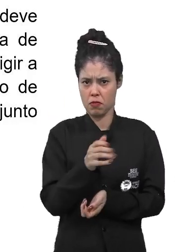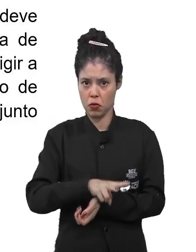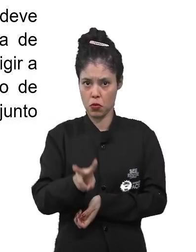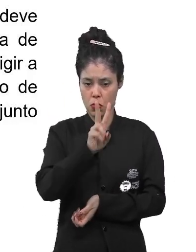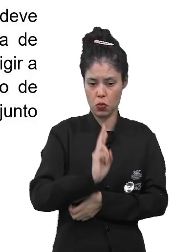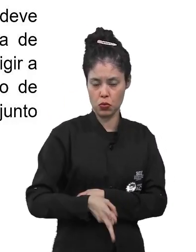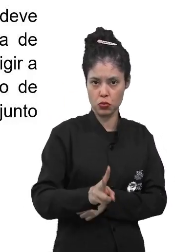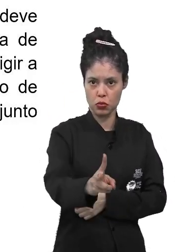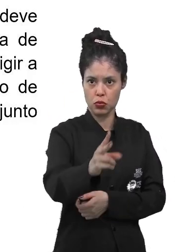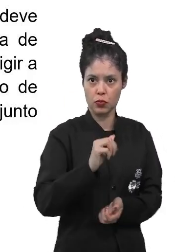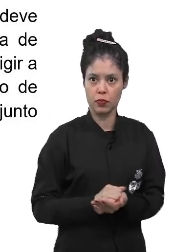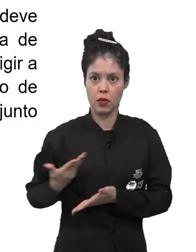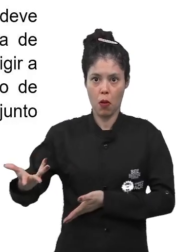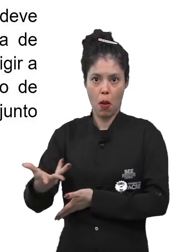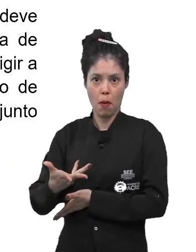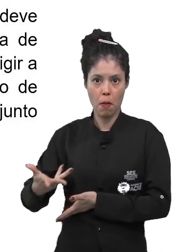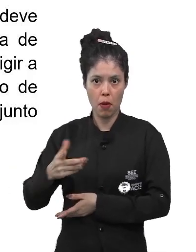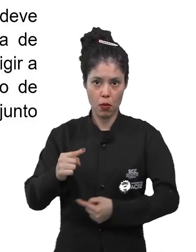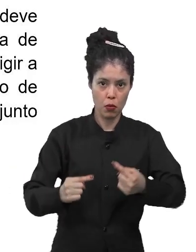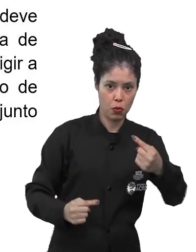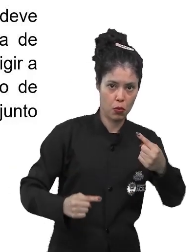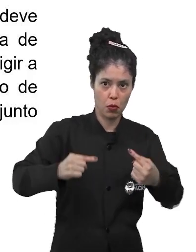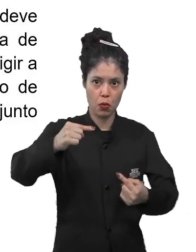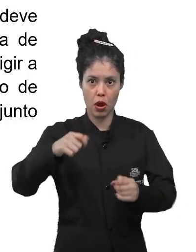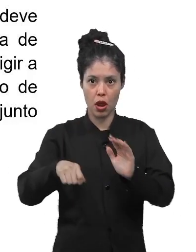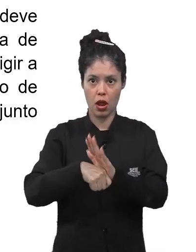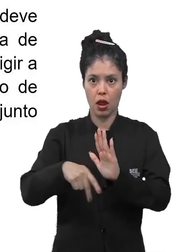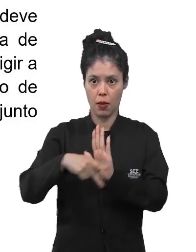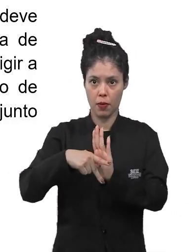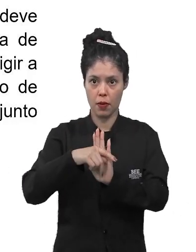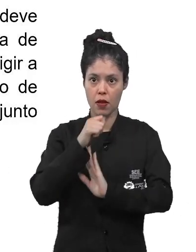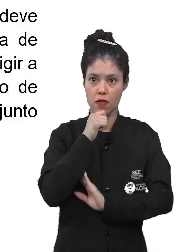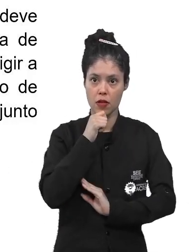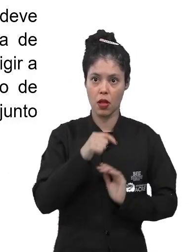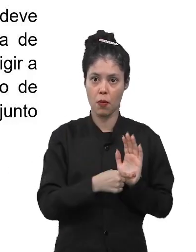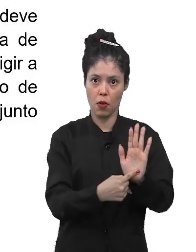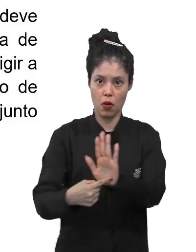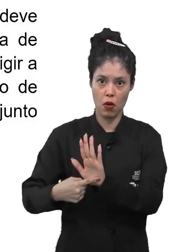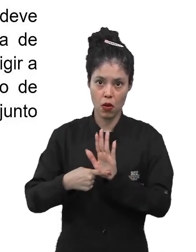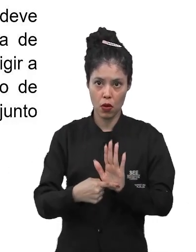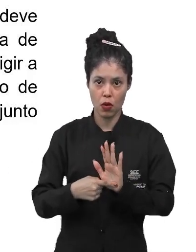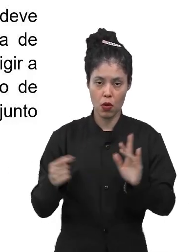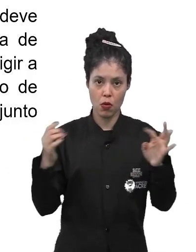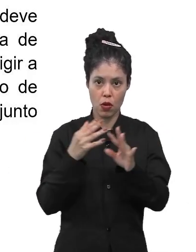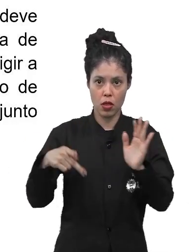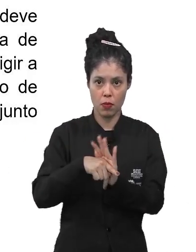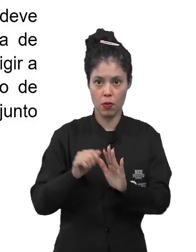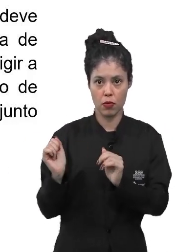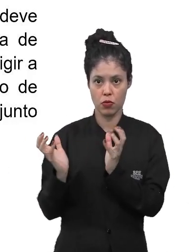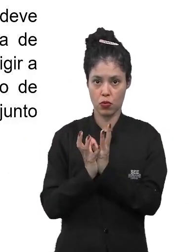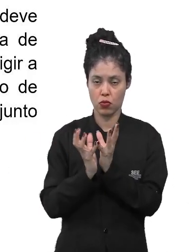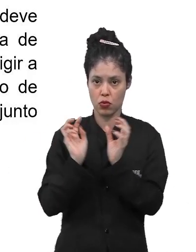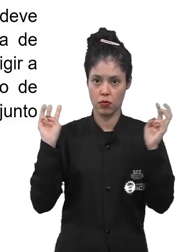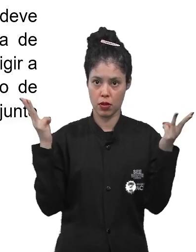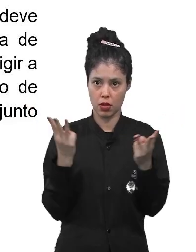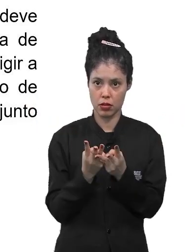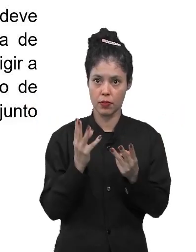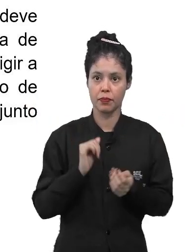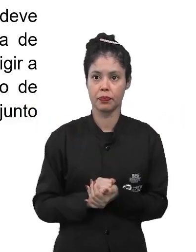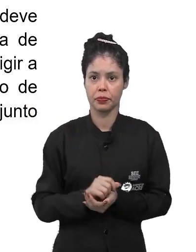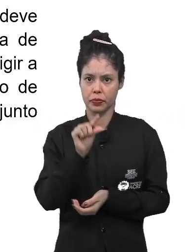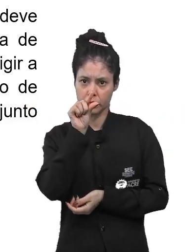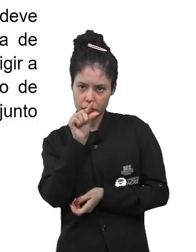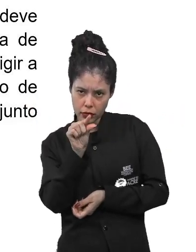constante. Com base nas oscilações medidas, a máquina indica a posição do centro de massa do conjunto. E